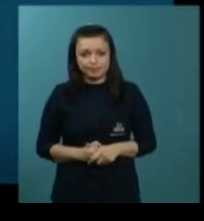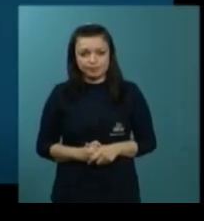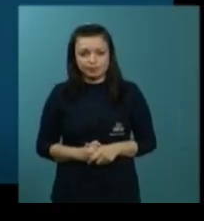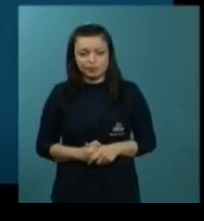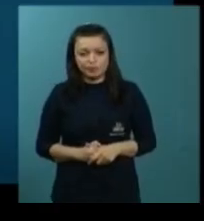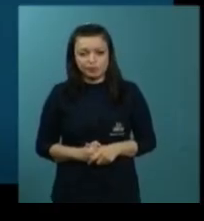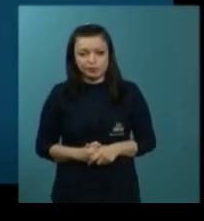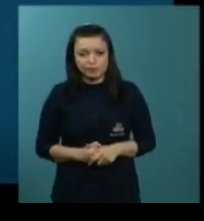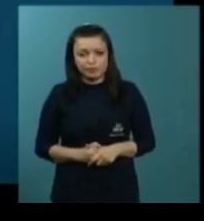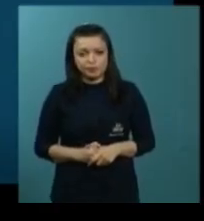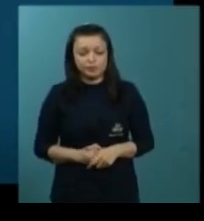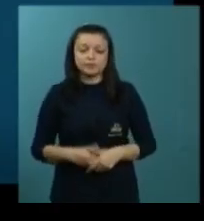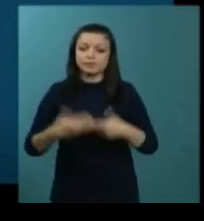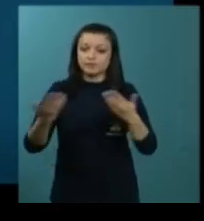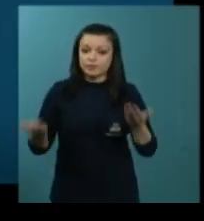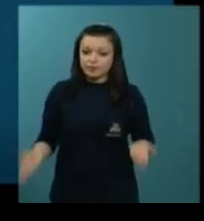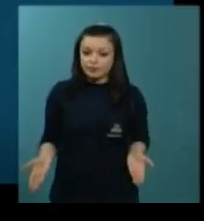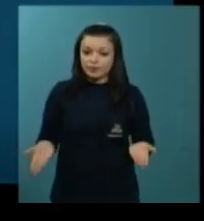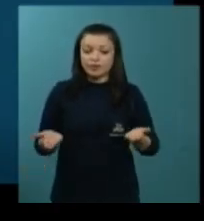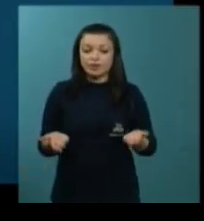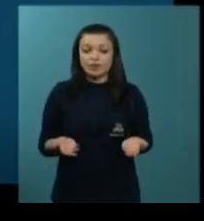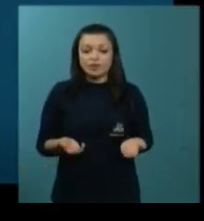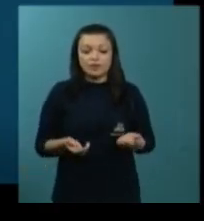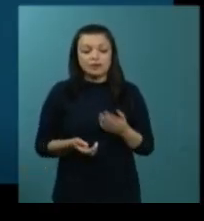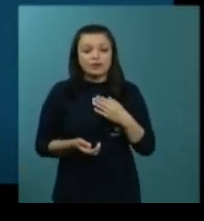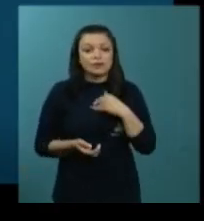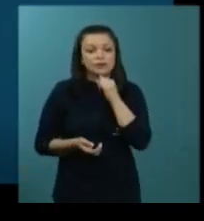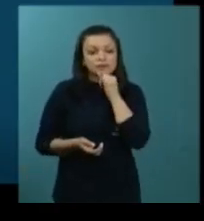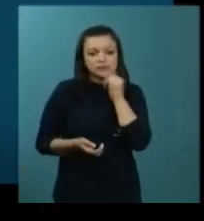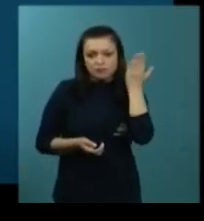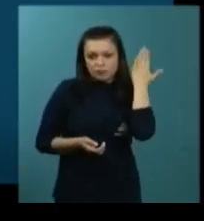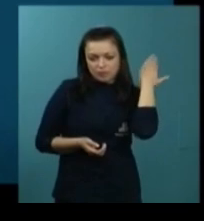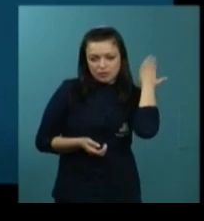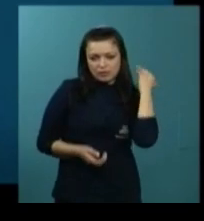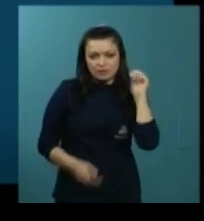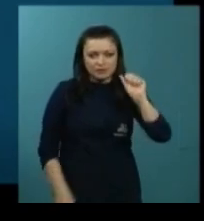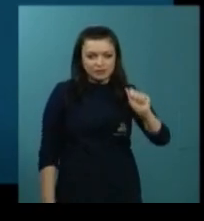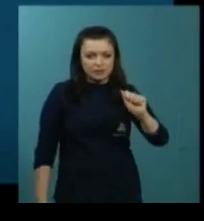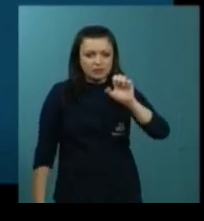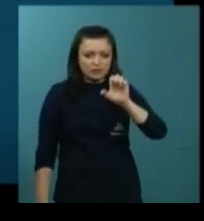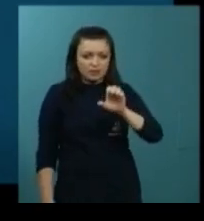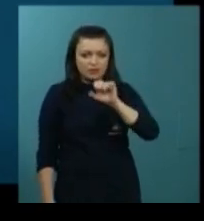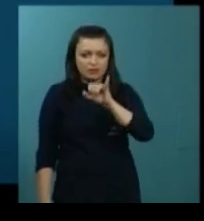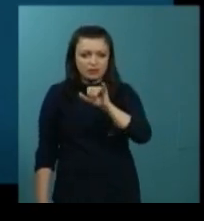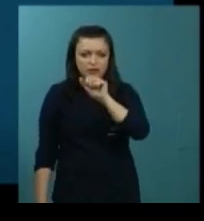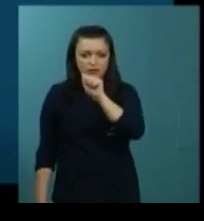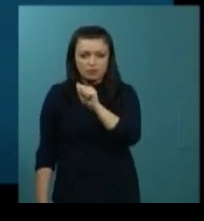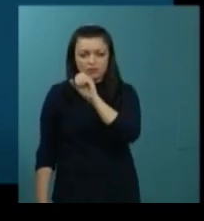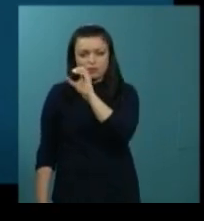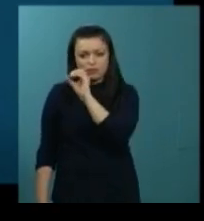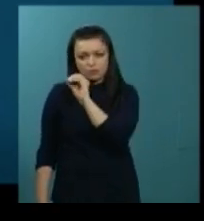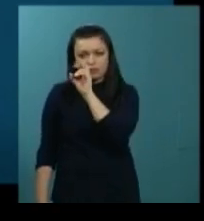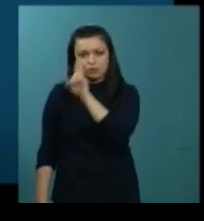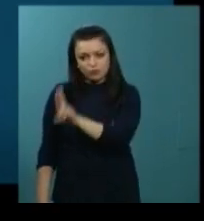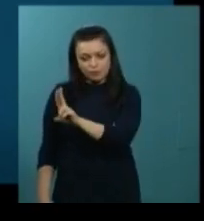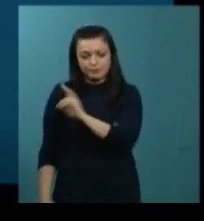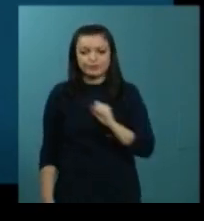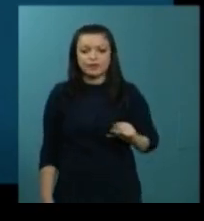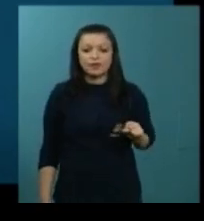Portanto, naquele nosso exemplo, que o conjunto A